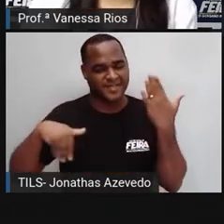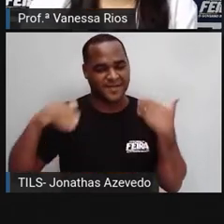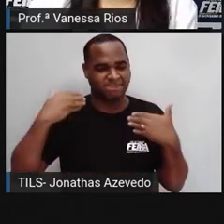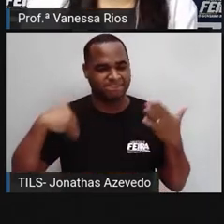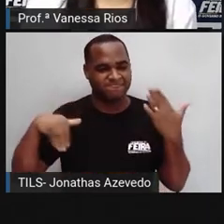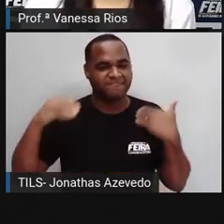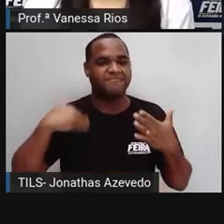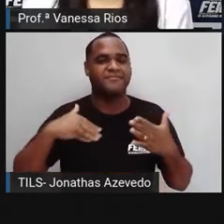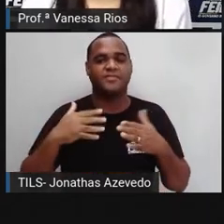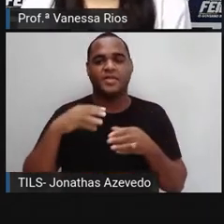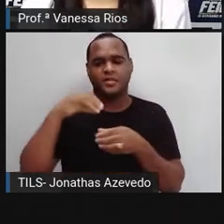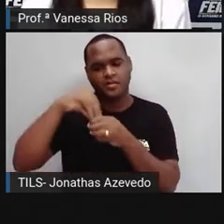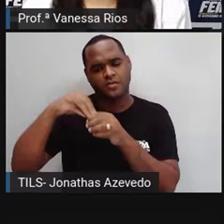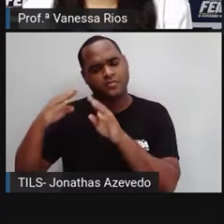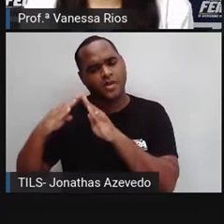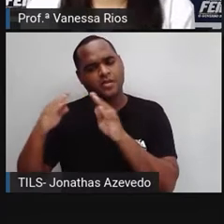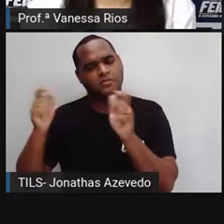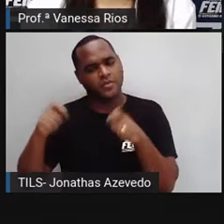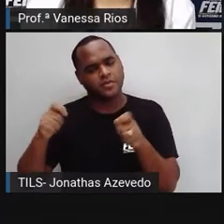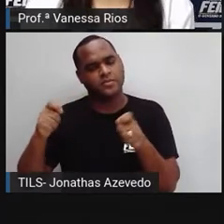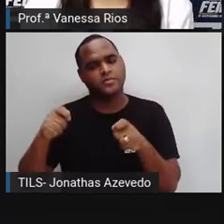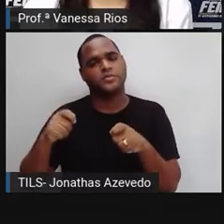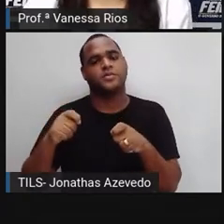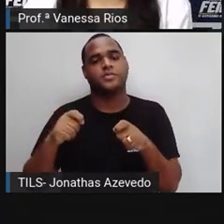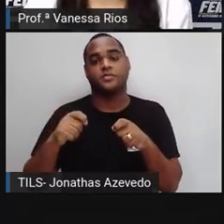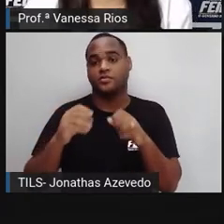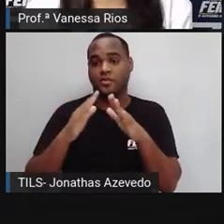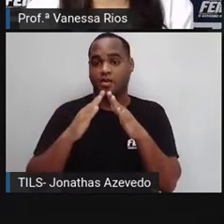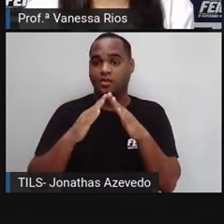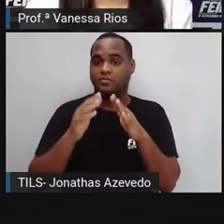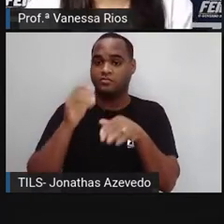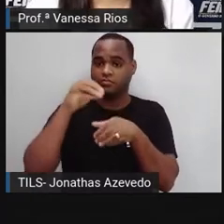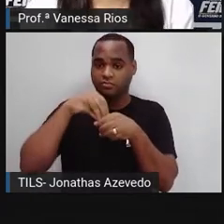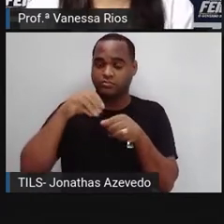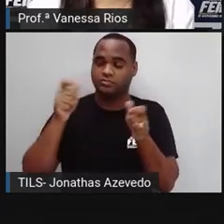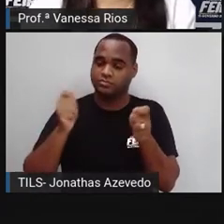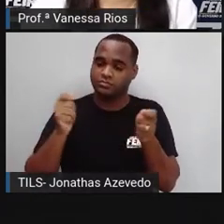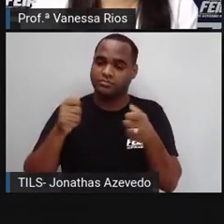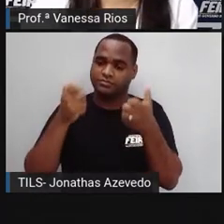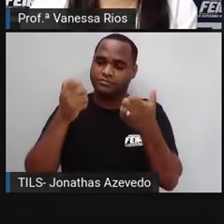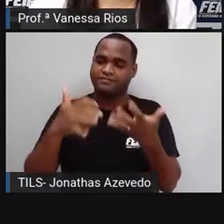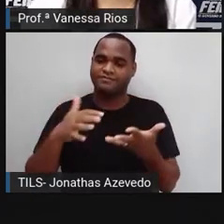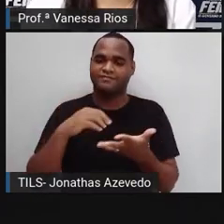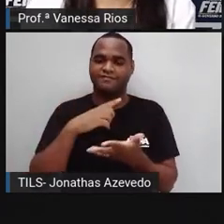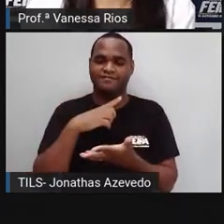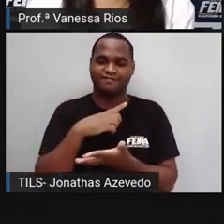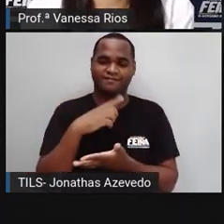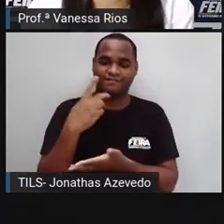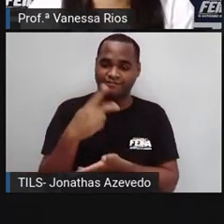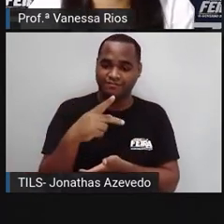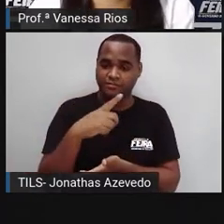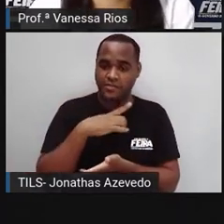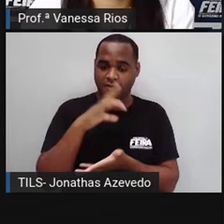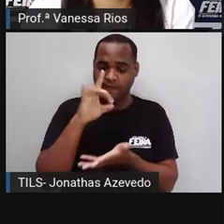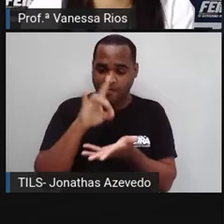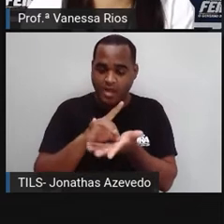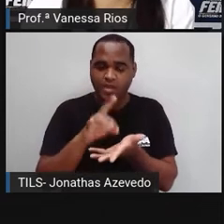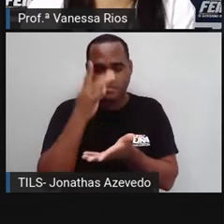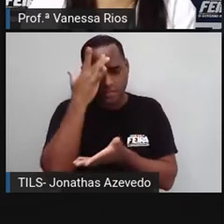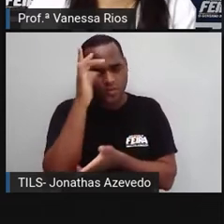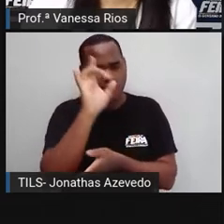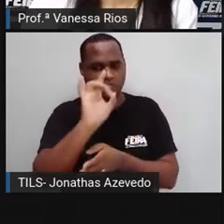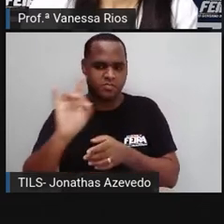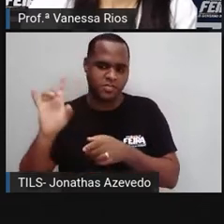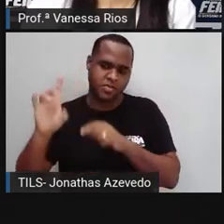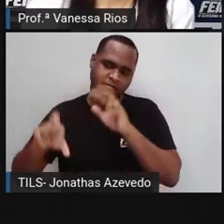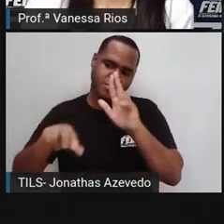a lazer até dentro da própria casa, dependendo da necessidade, né? Dependendo aí da situação, da realidade de cada